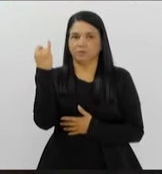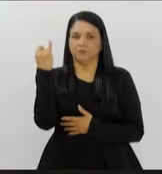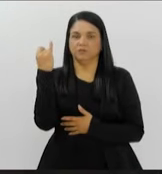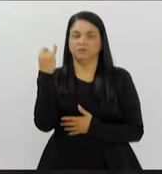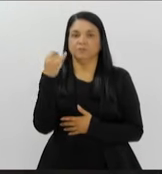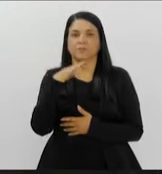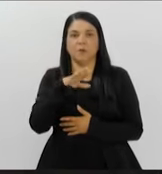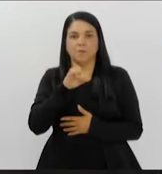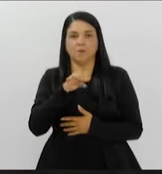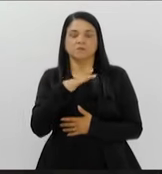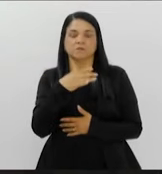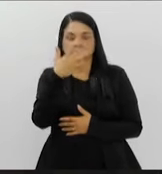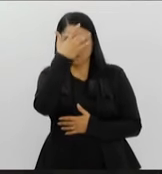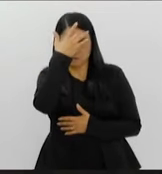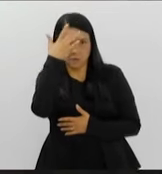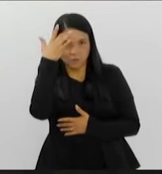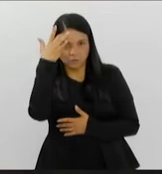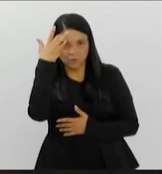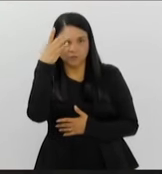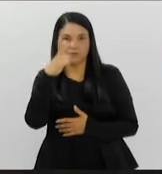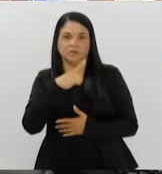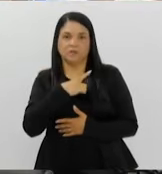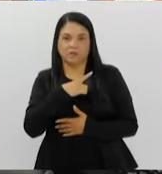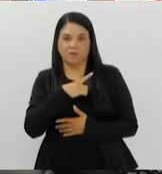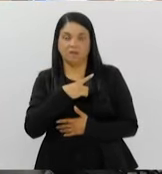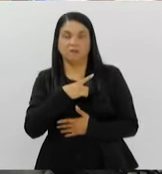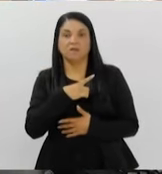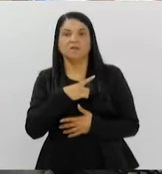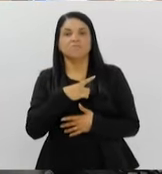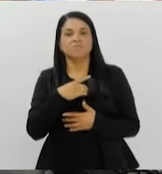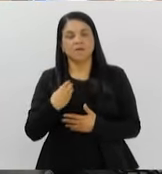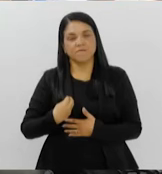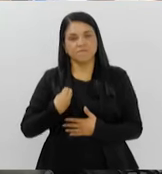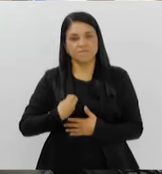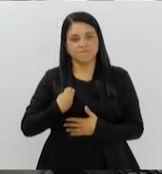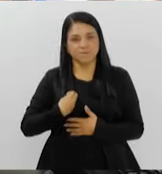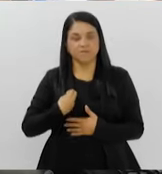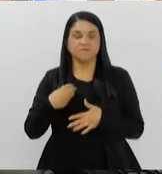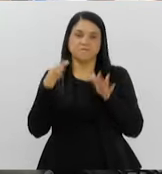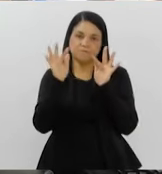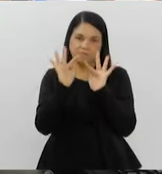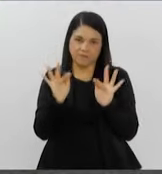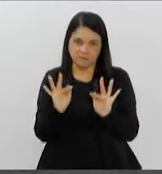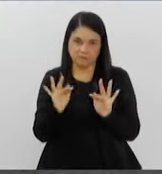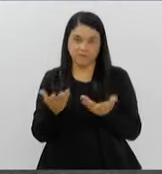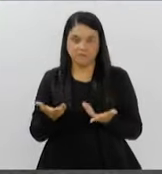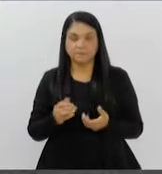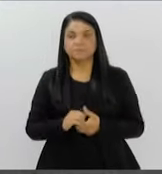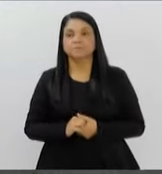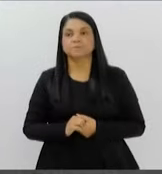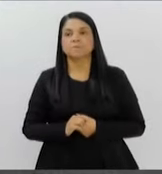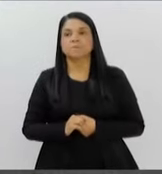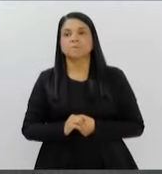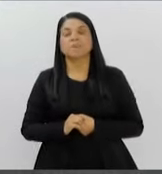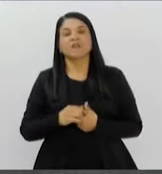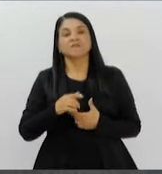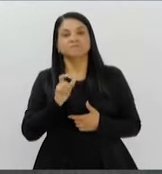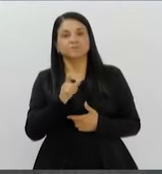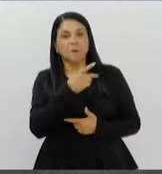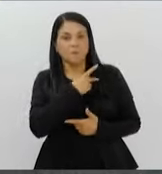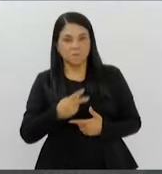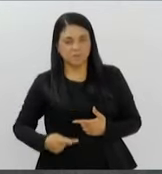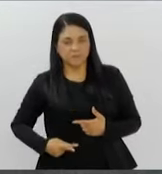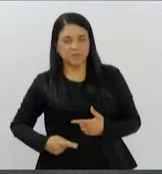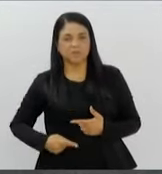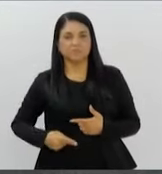tenham saúde mental para ter uma vida mais plena e feliz. Tá, inclusive, presidente, pegando de novo a palavra